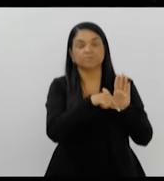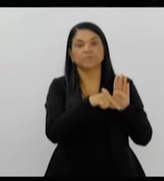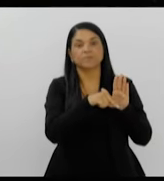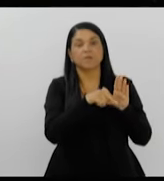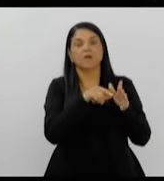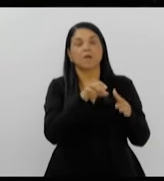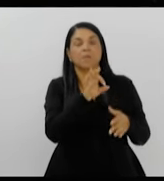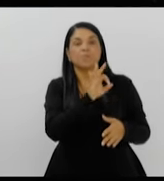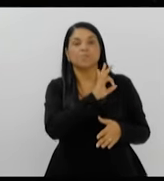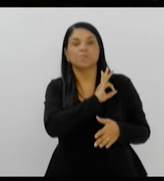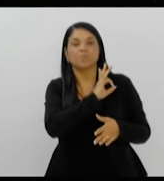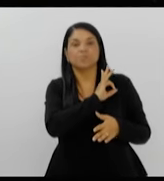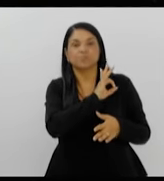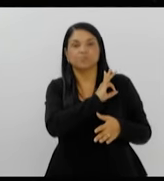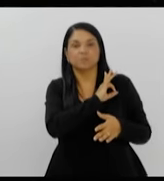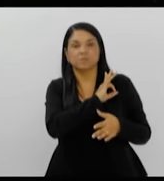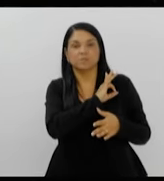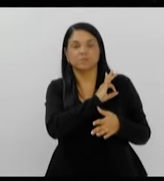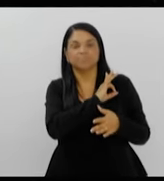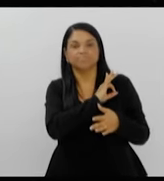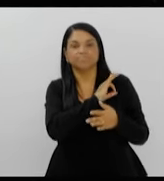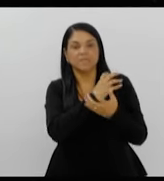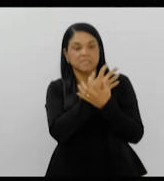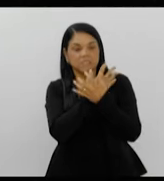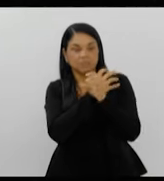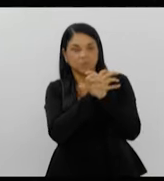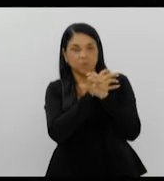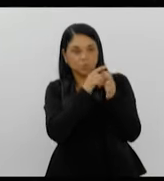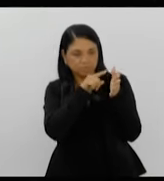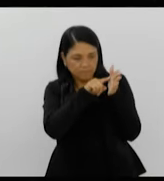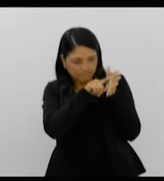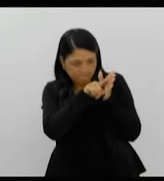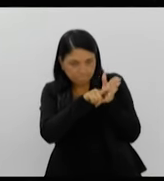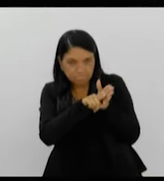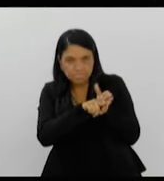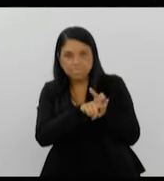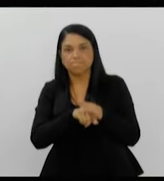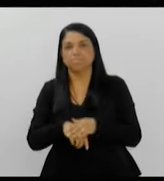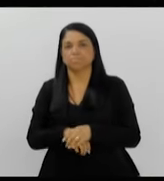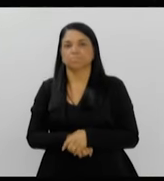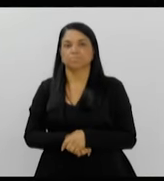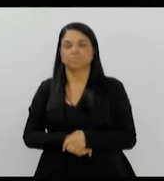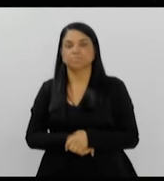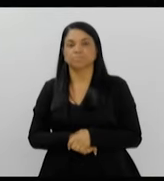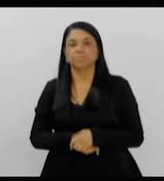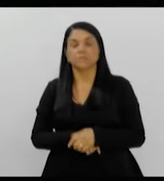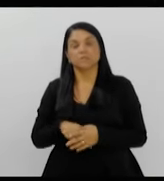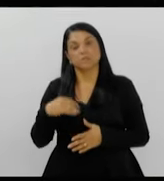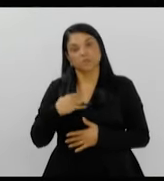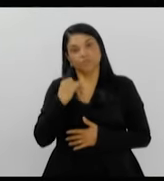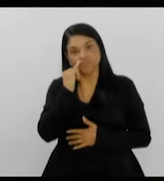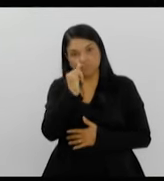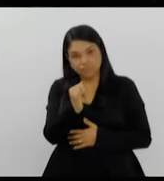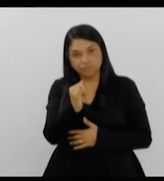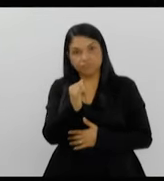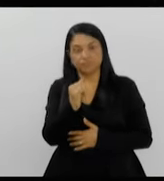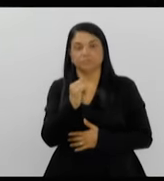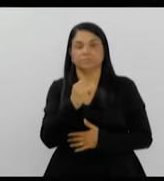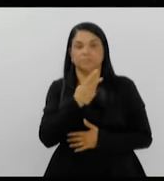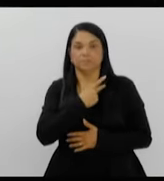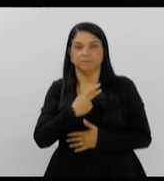a polícia investigativa que é a polícia civil dito isso senhor